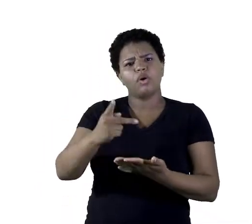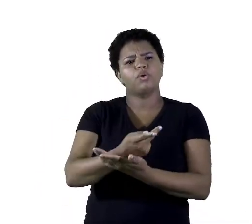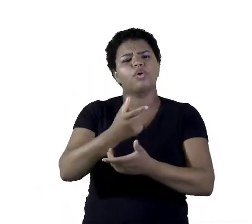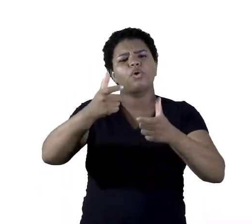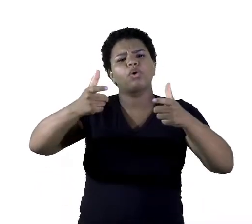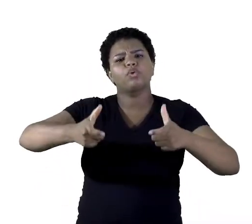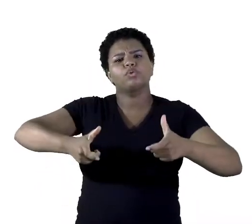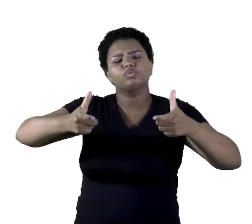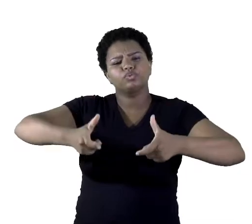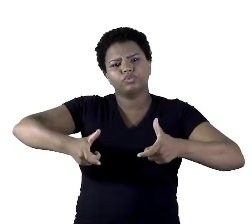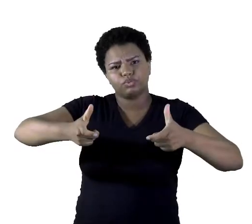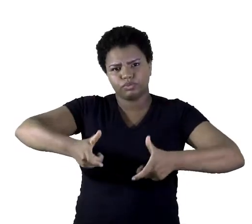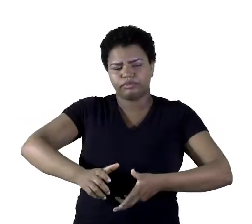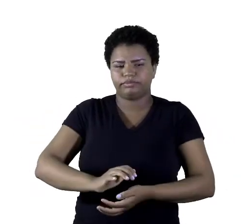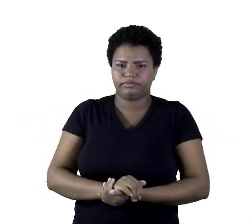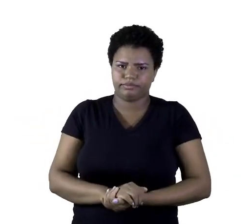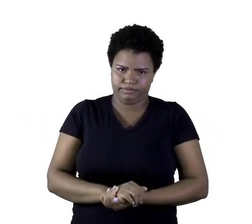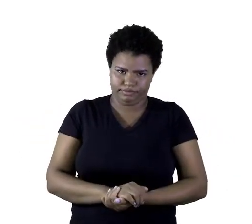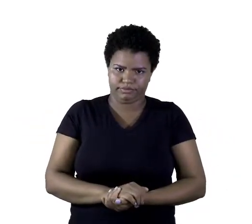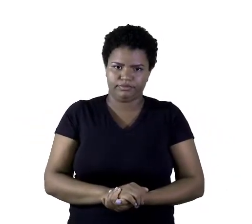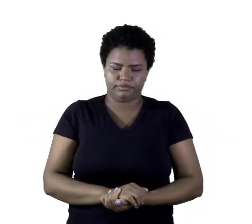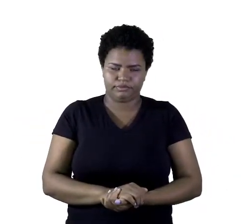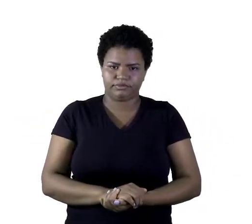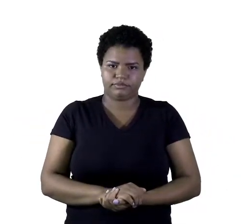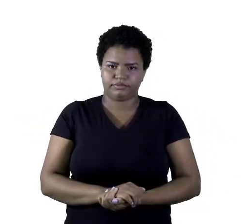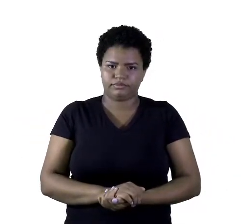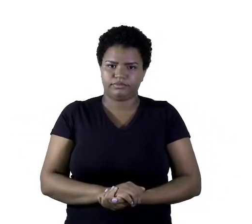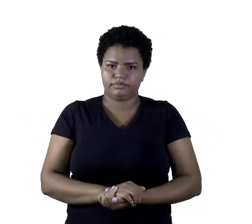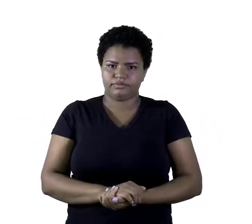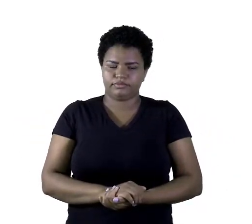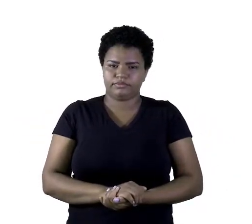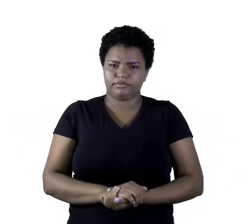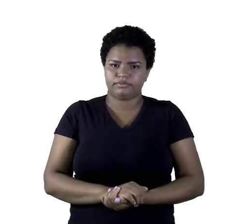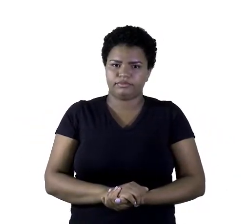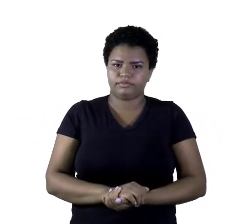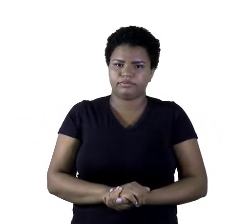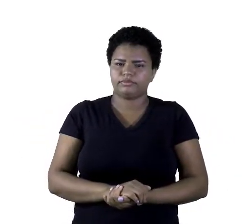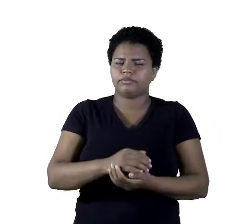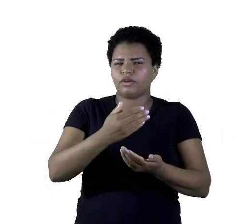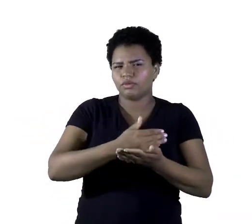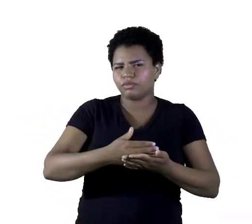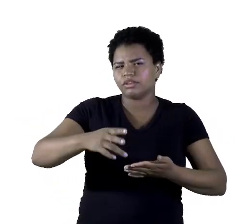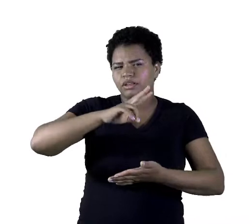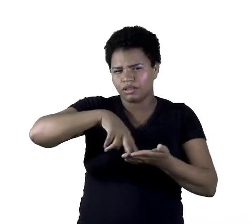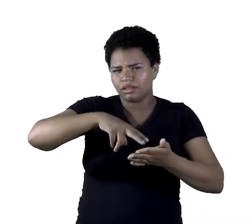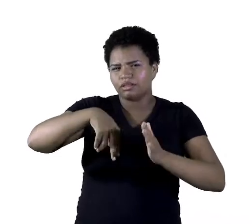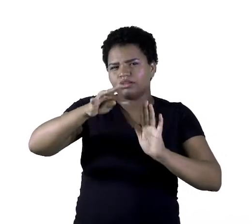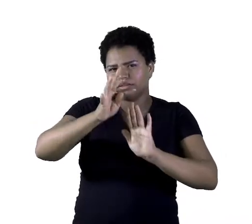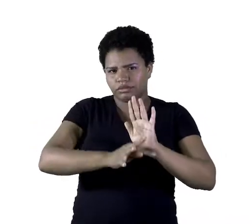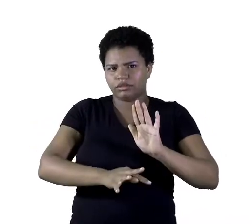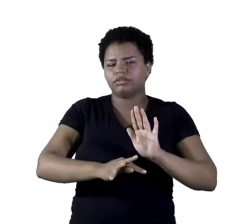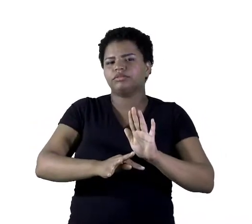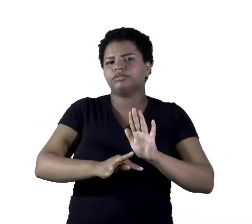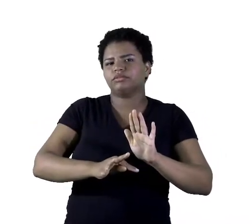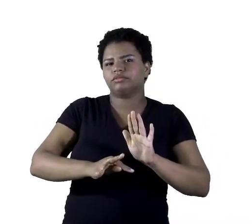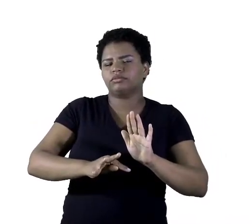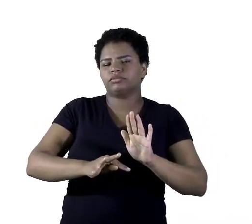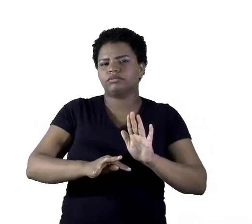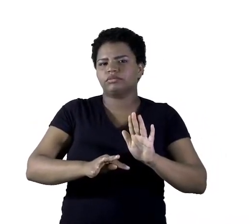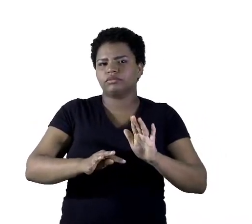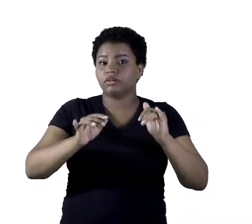lá na peça aparece fulano, ciclano, aparece assim, assim, assado. Os personagens, ok? Vamos para a nossa